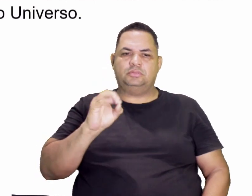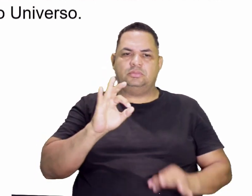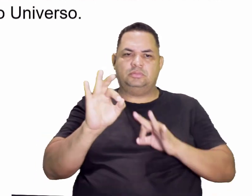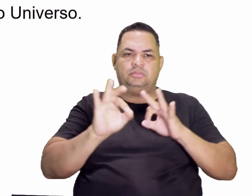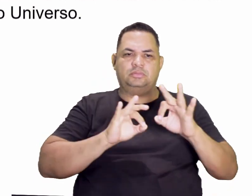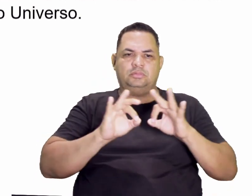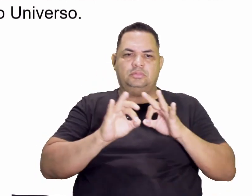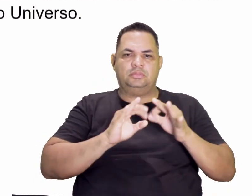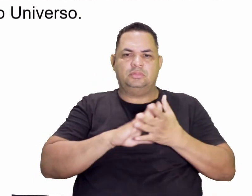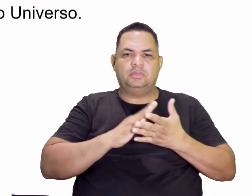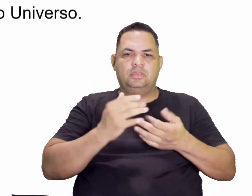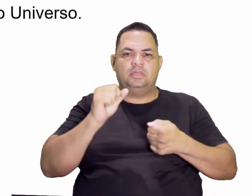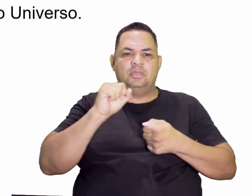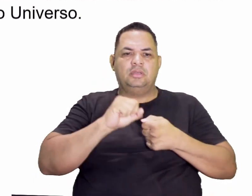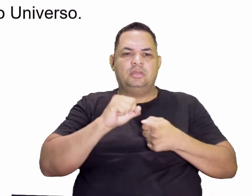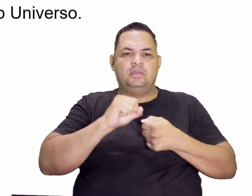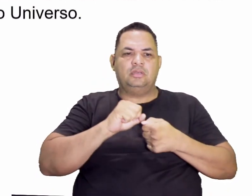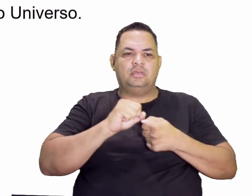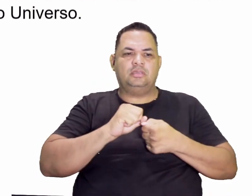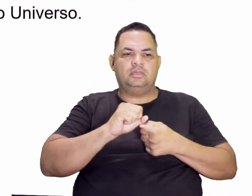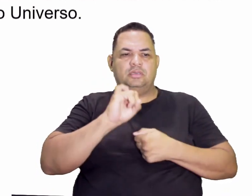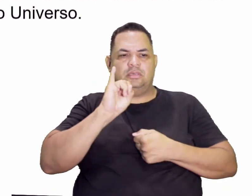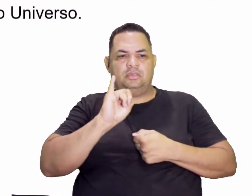na inteligência artificial, ok?